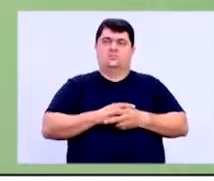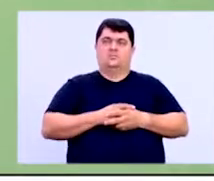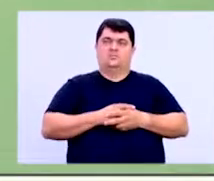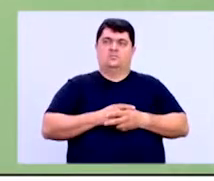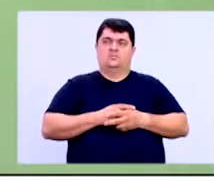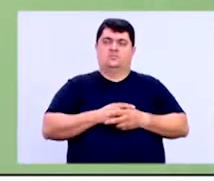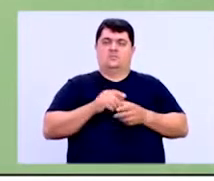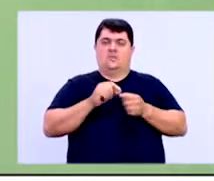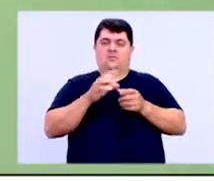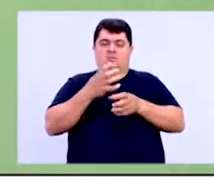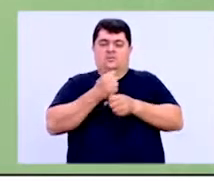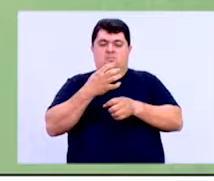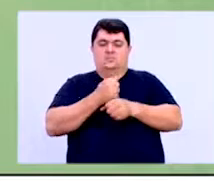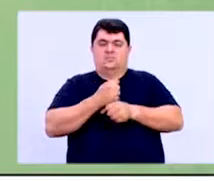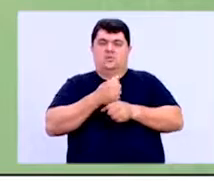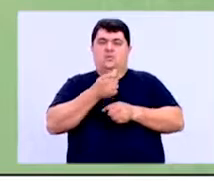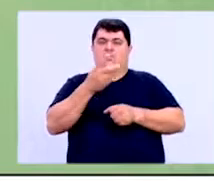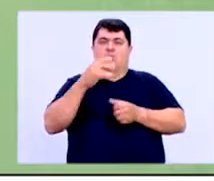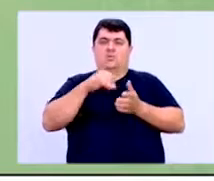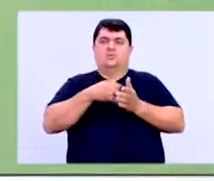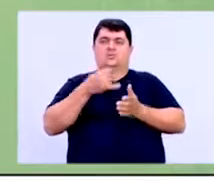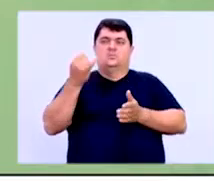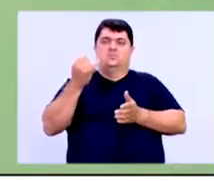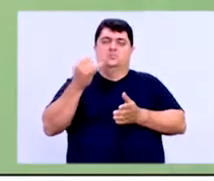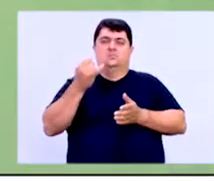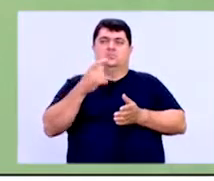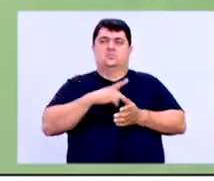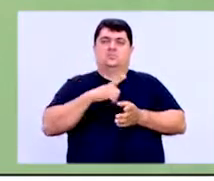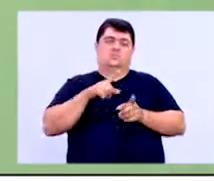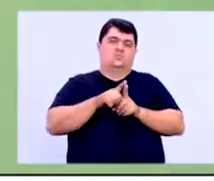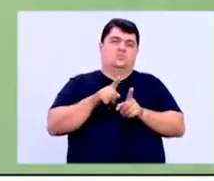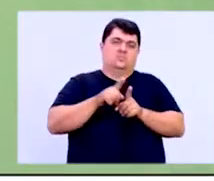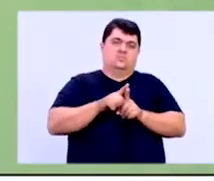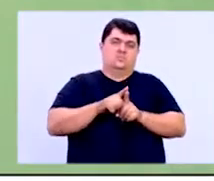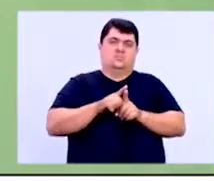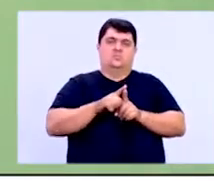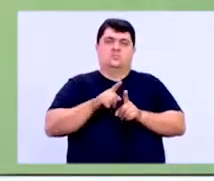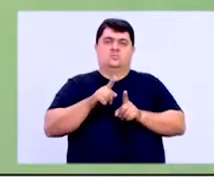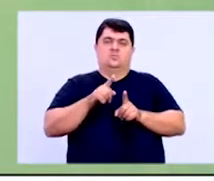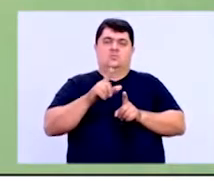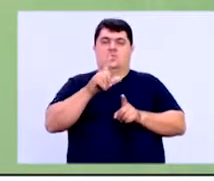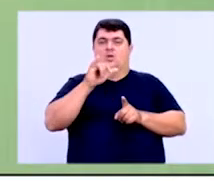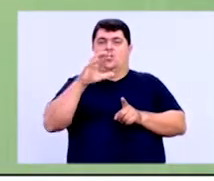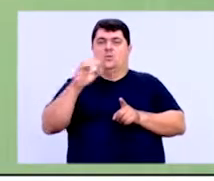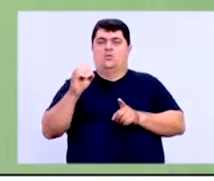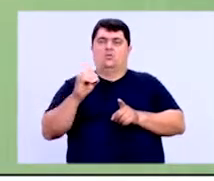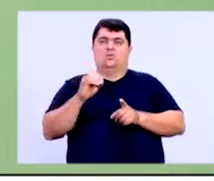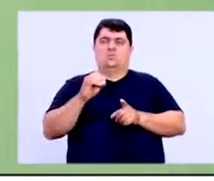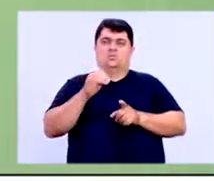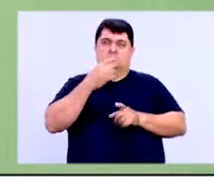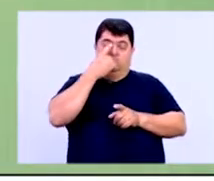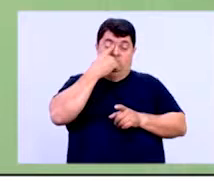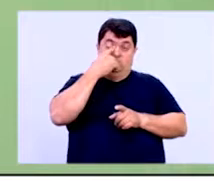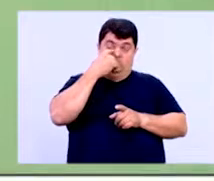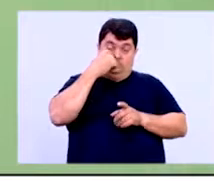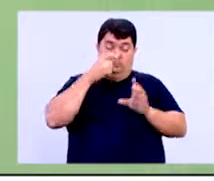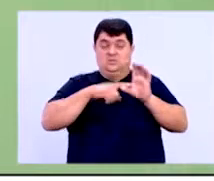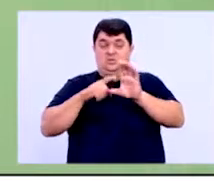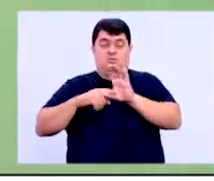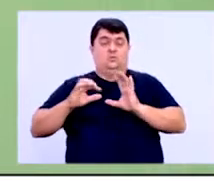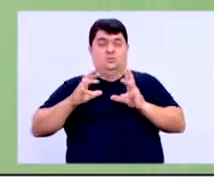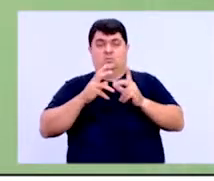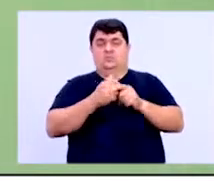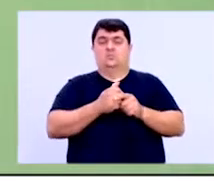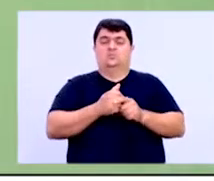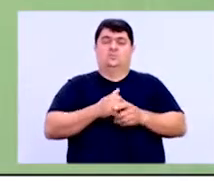ser calculado quanto foi gasto de impostos e qual foi a margem de ganhos do lucro bruto, que é aquela definição ó, das despesas, né? E